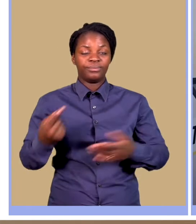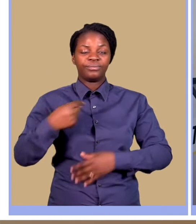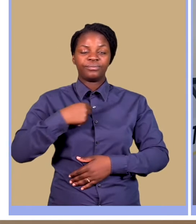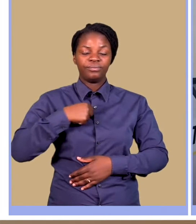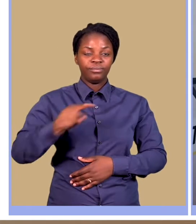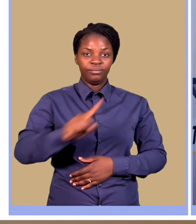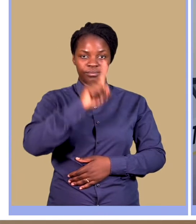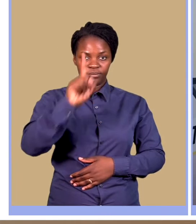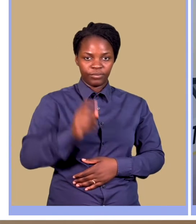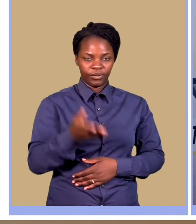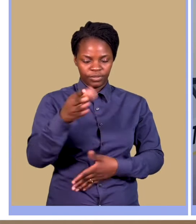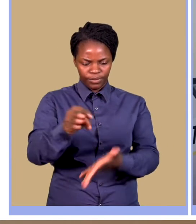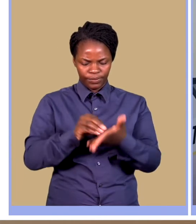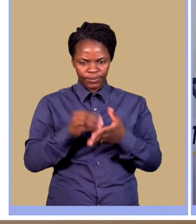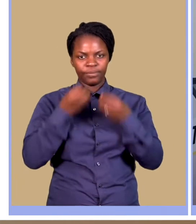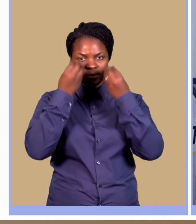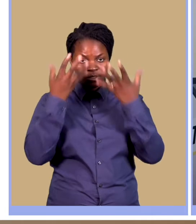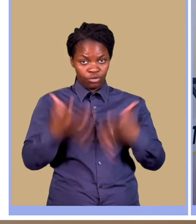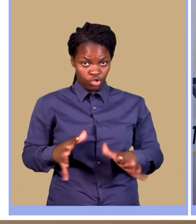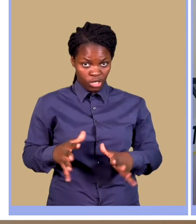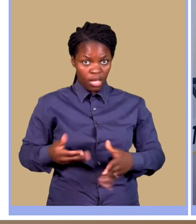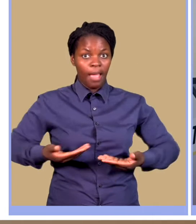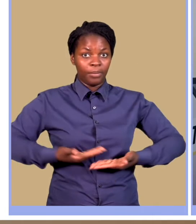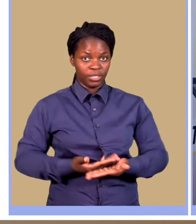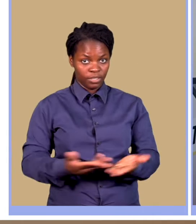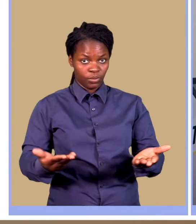palestras, deviam estar pessoas com deficiência. Tem